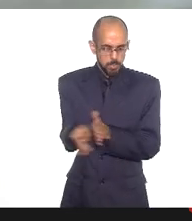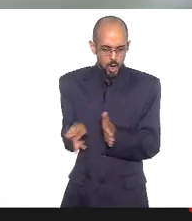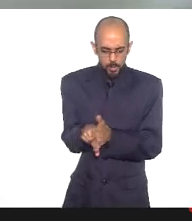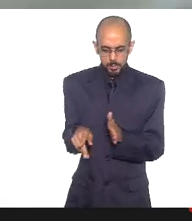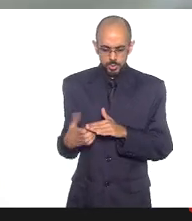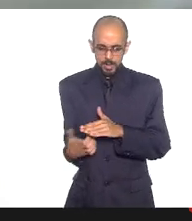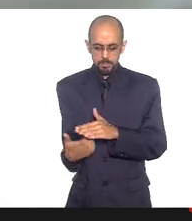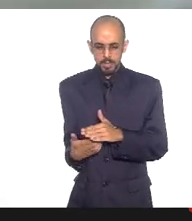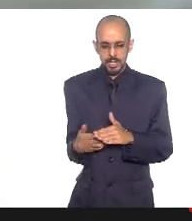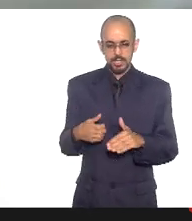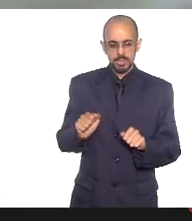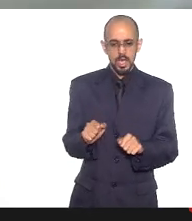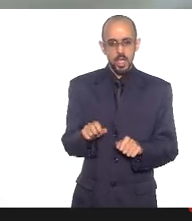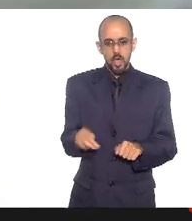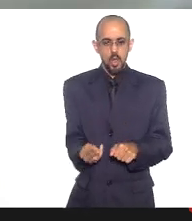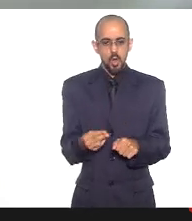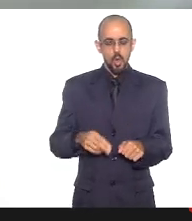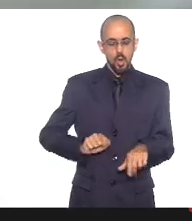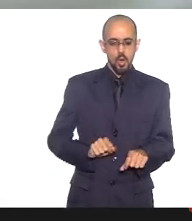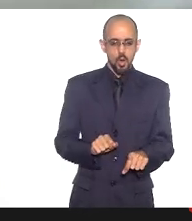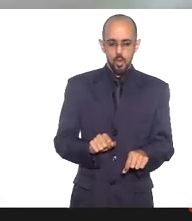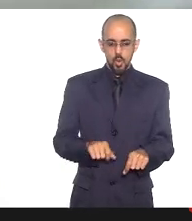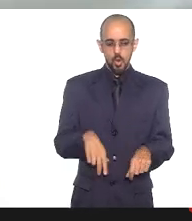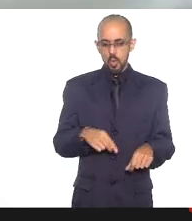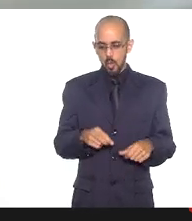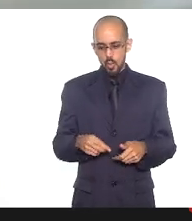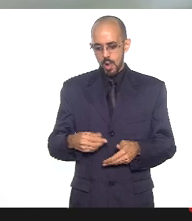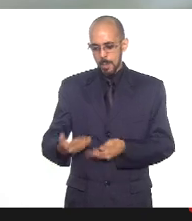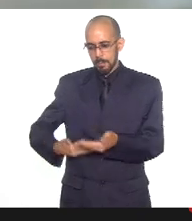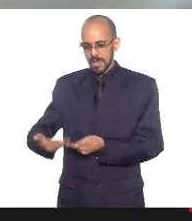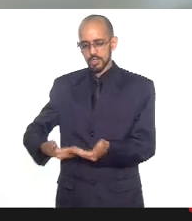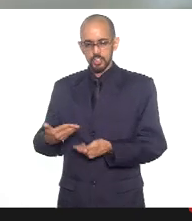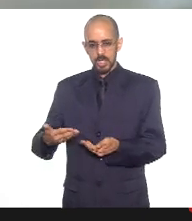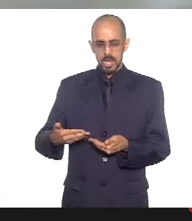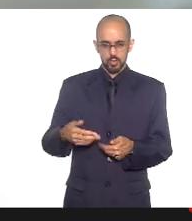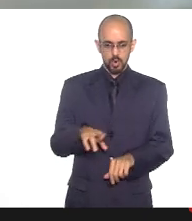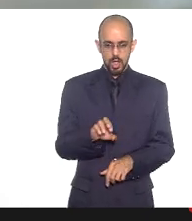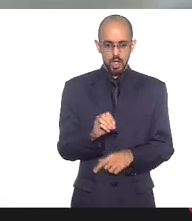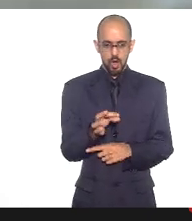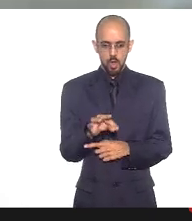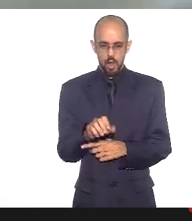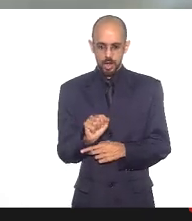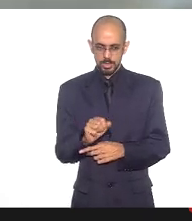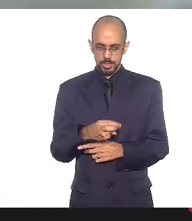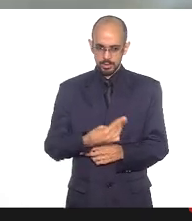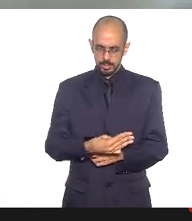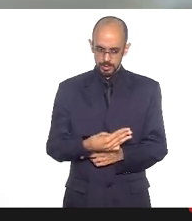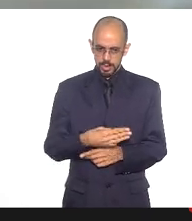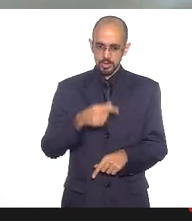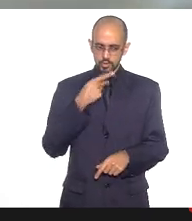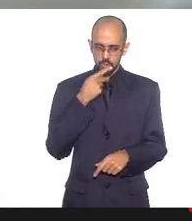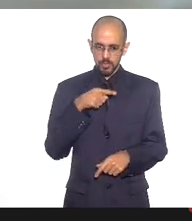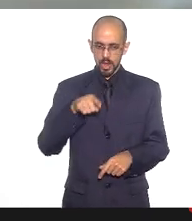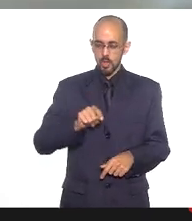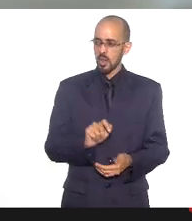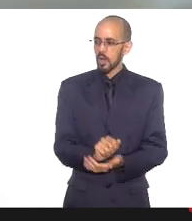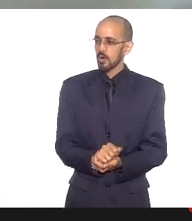a partilha da Rota 3, né, que só diz que faz parte do ativo, e